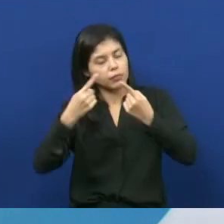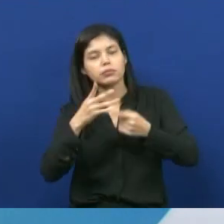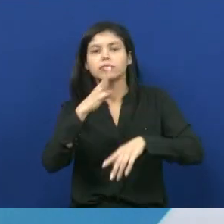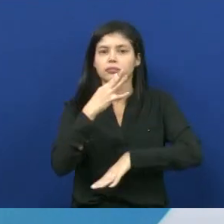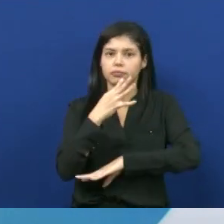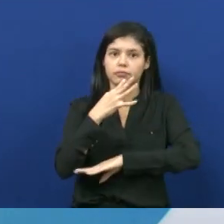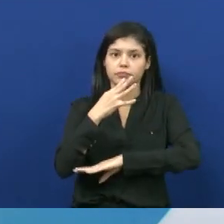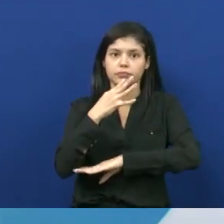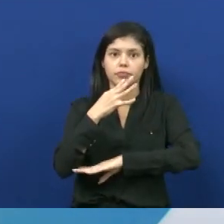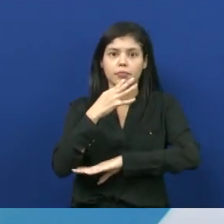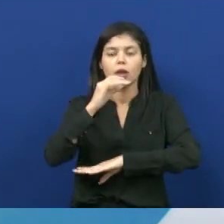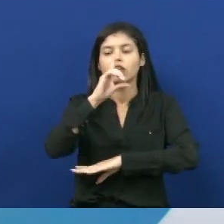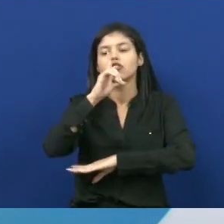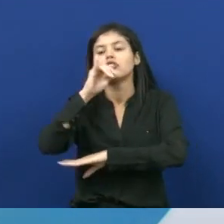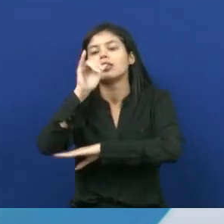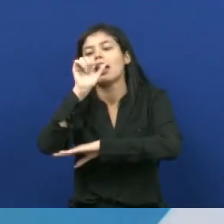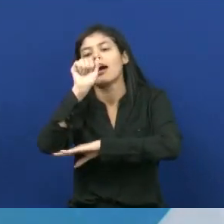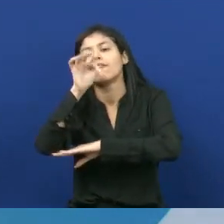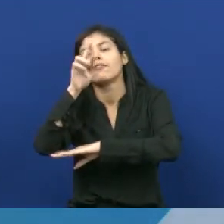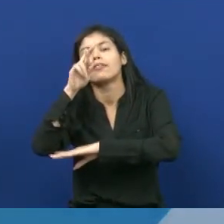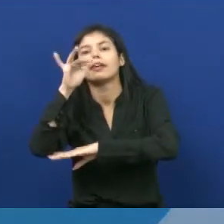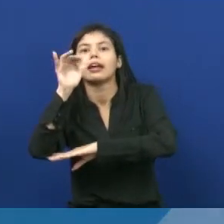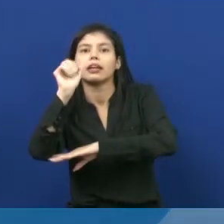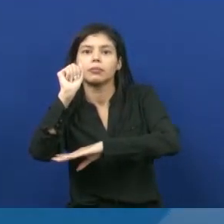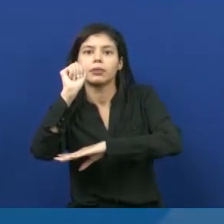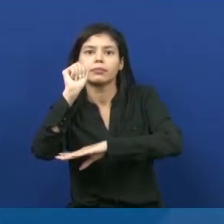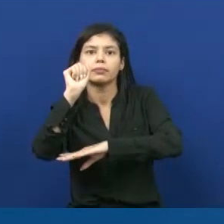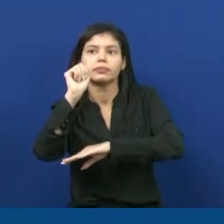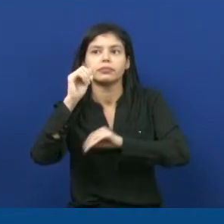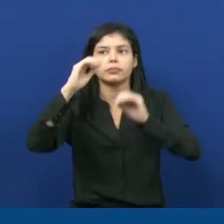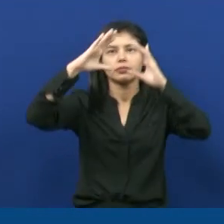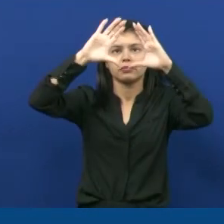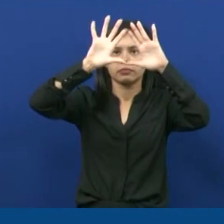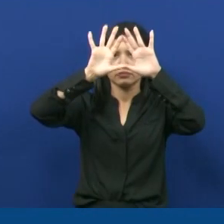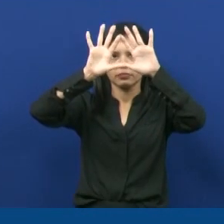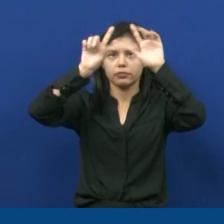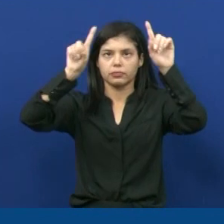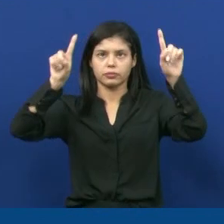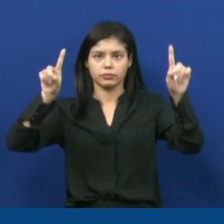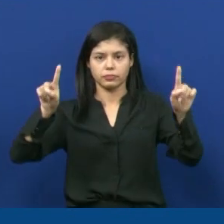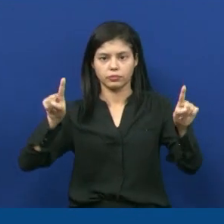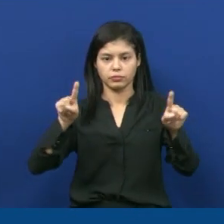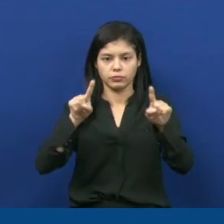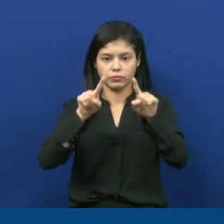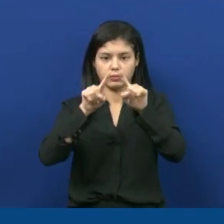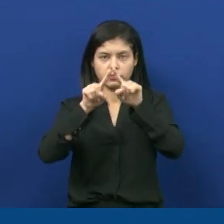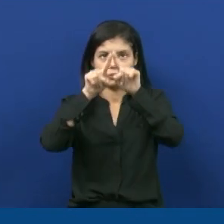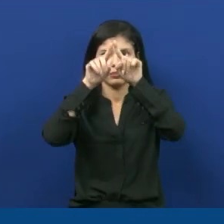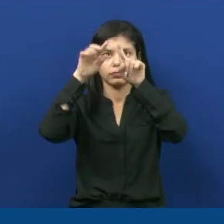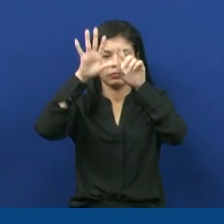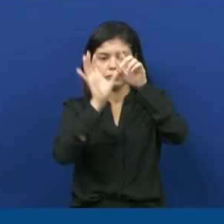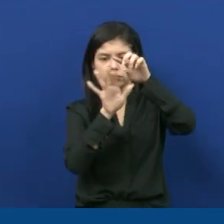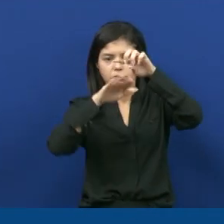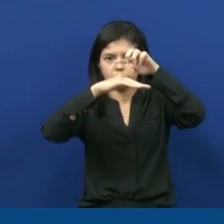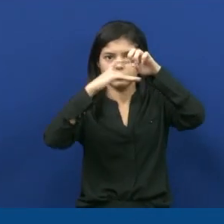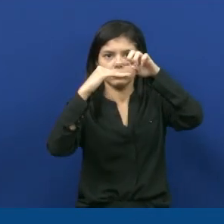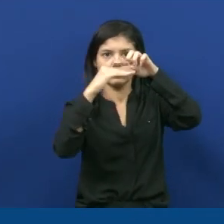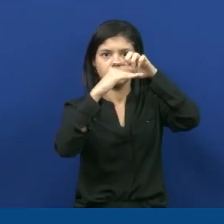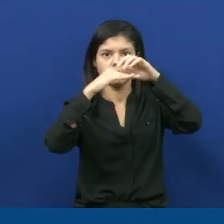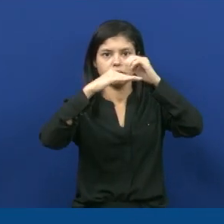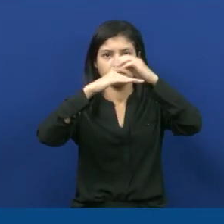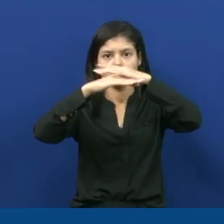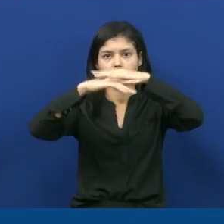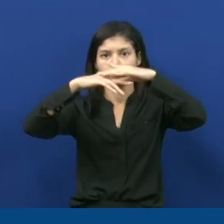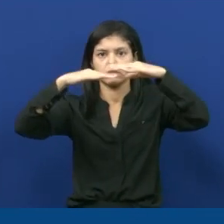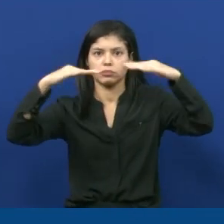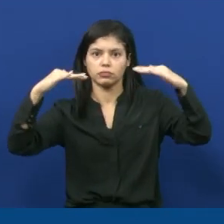conhecido, é o diafragma. O diafragma, ele faz um movimento de descida